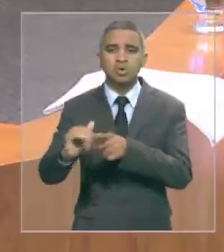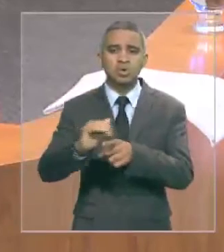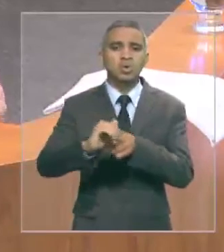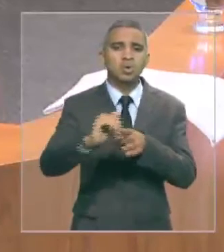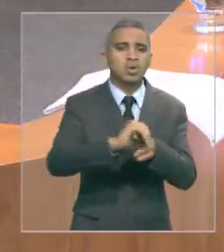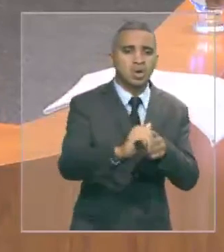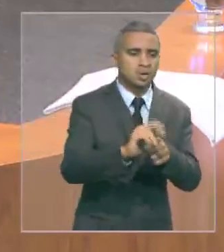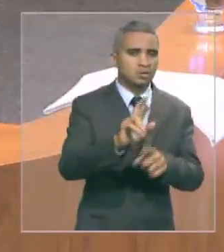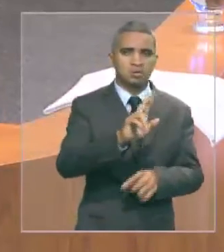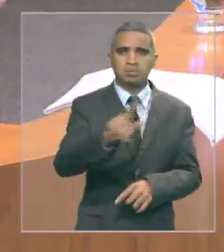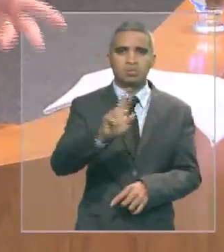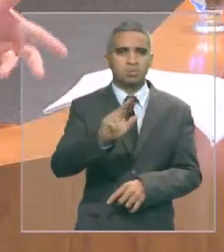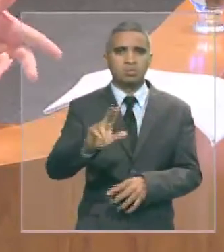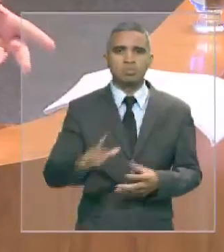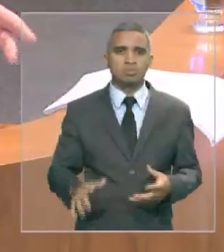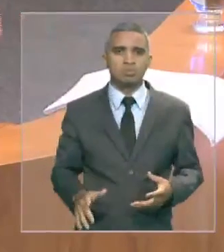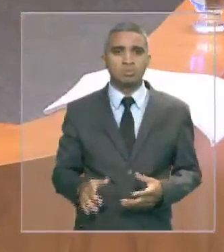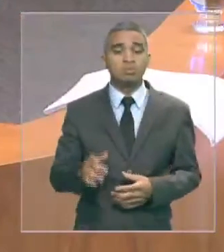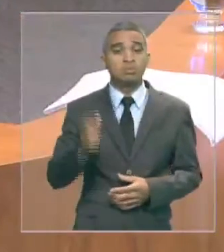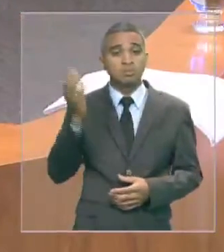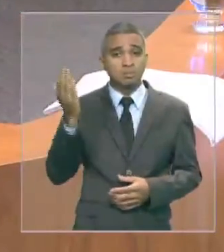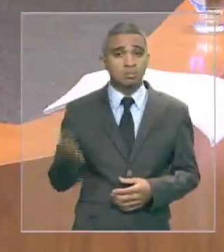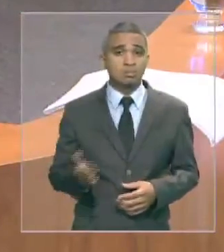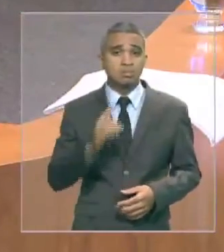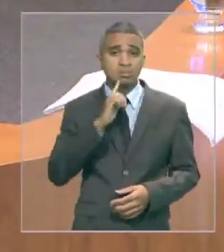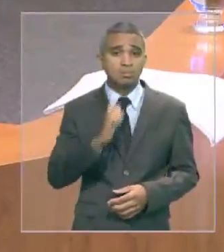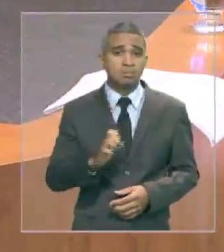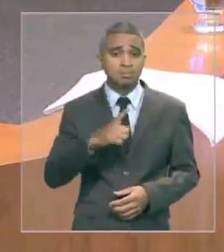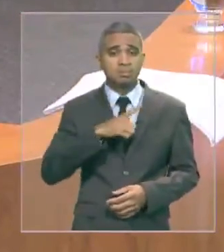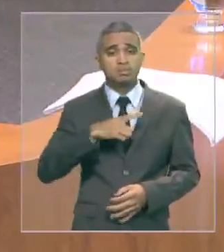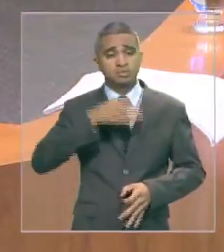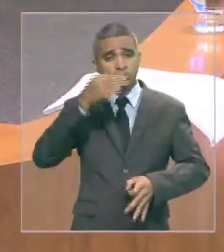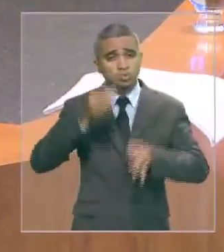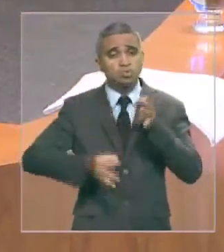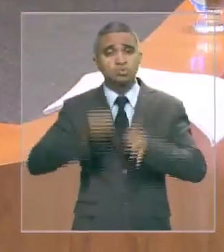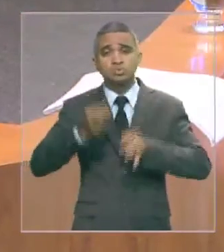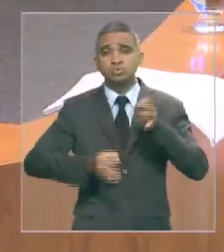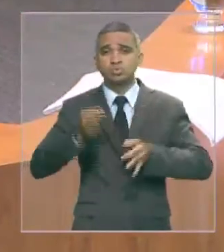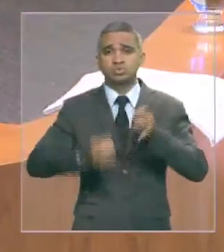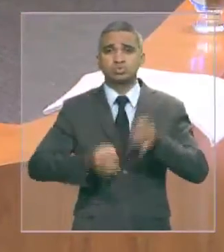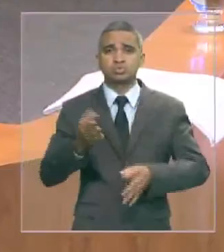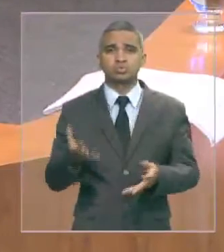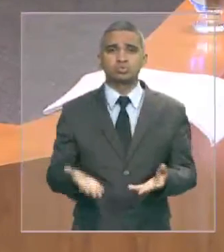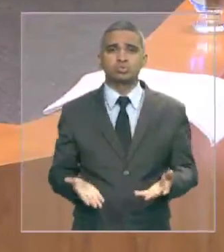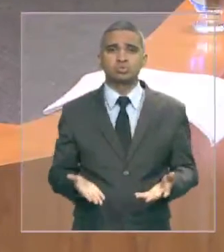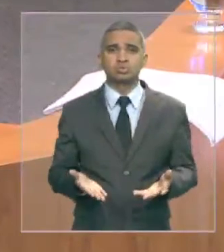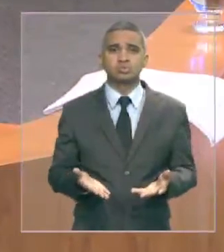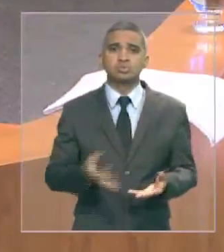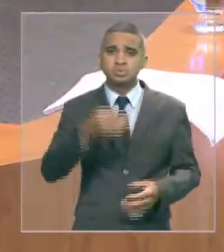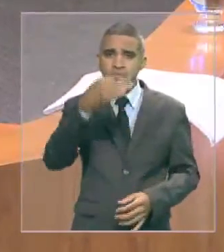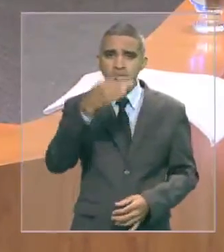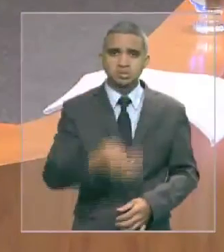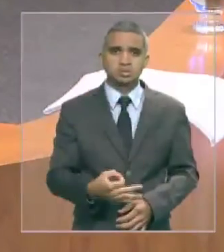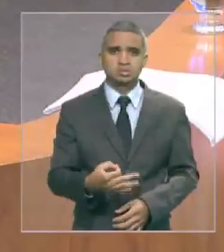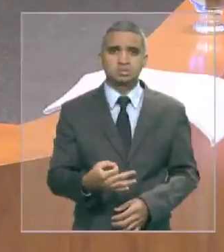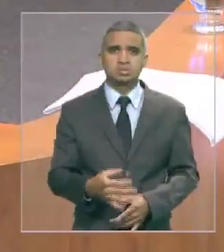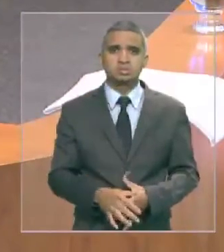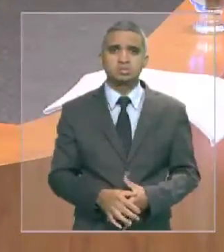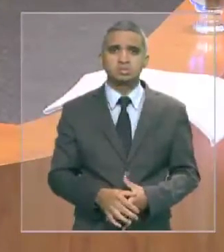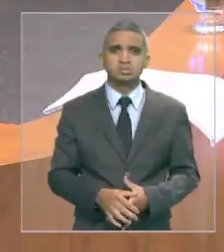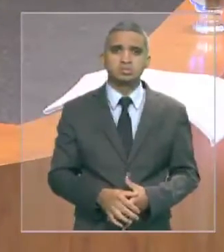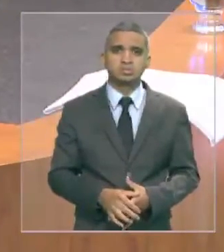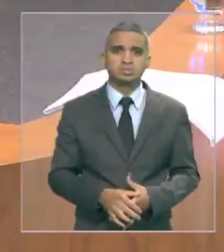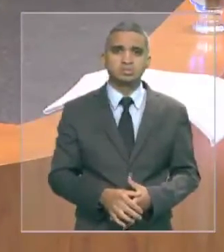Ele trabalha para fazer a justiça, para fazer o que um governante deve fazer, o que um gestor